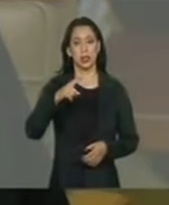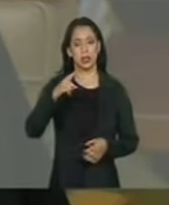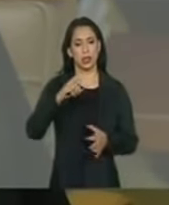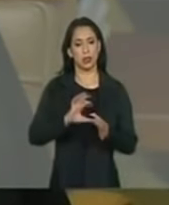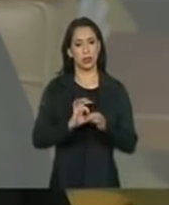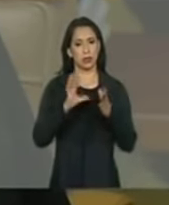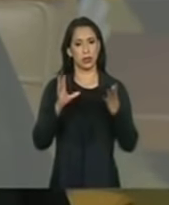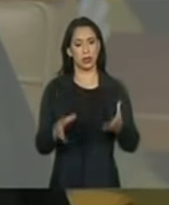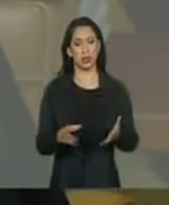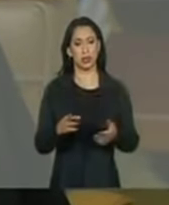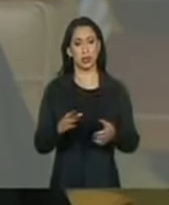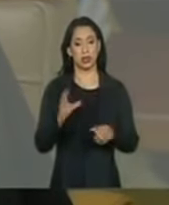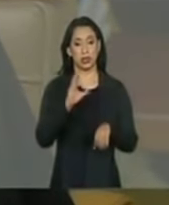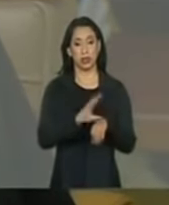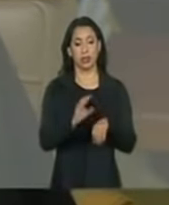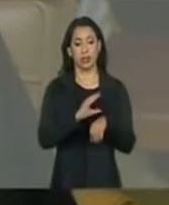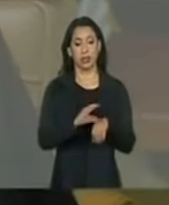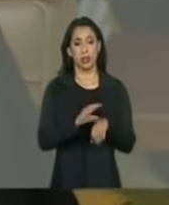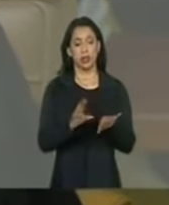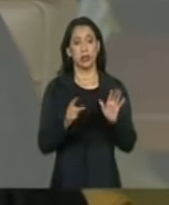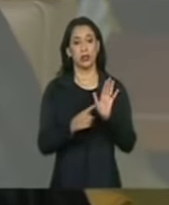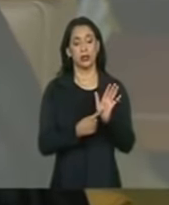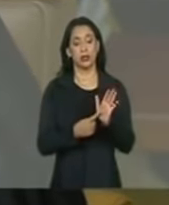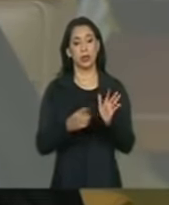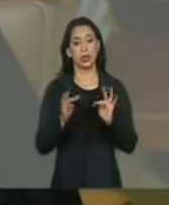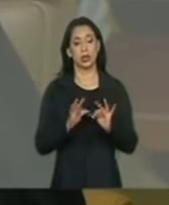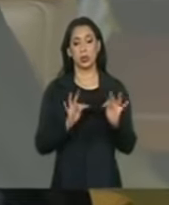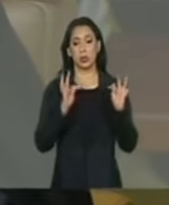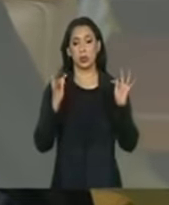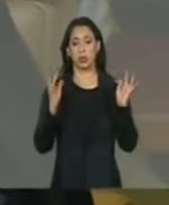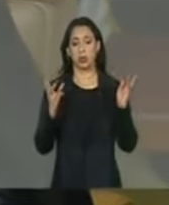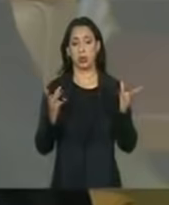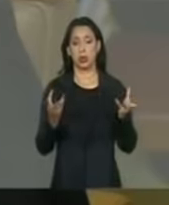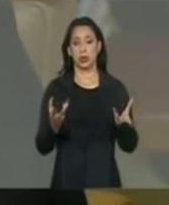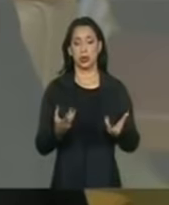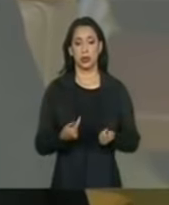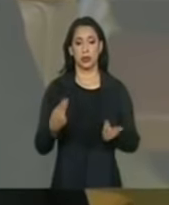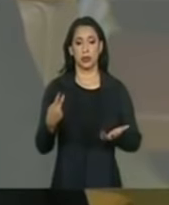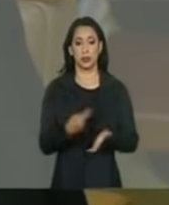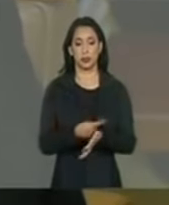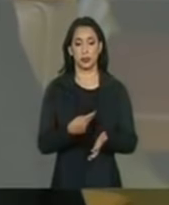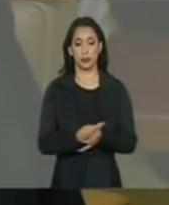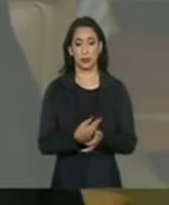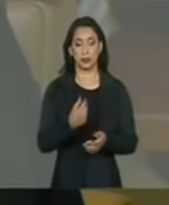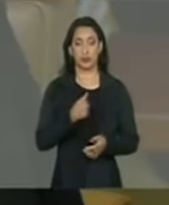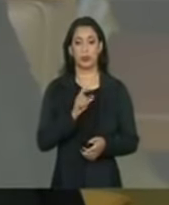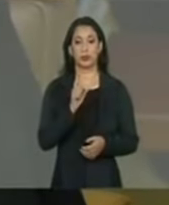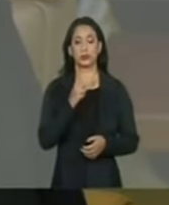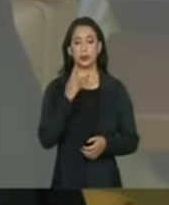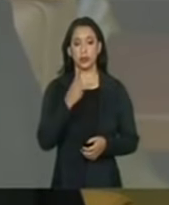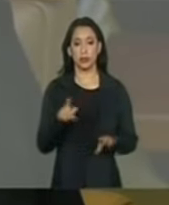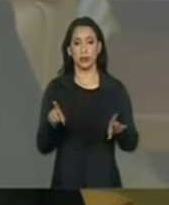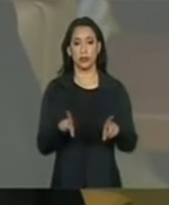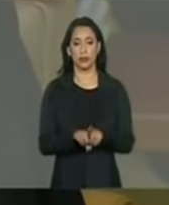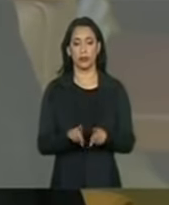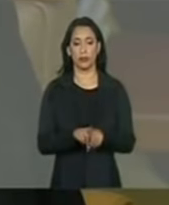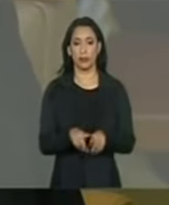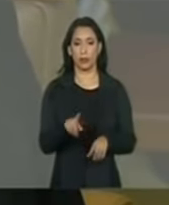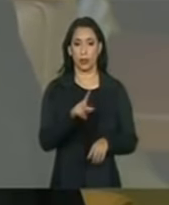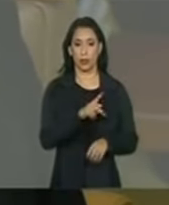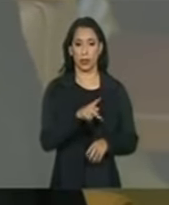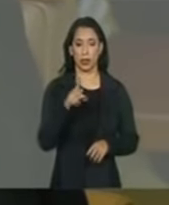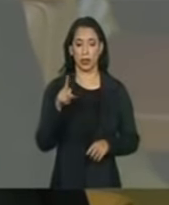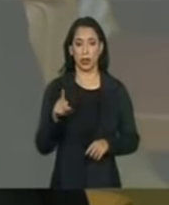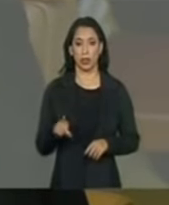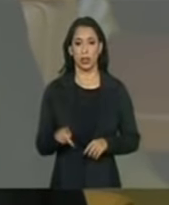da república e que se mostra por isso mesmo absolutamente indevida e ao mencionar a seguir já o presidente é